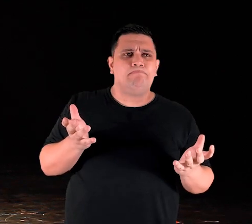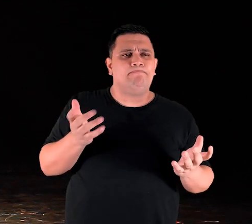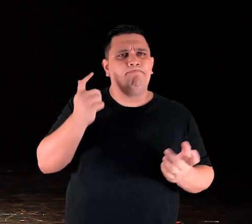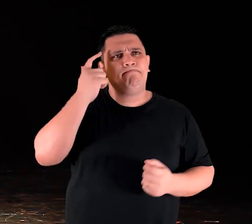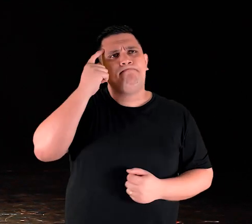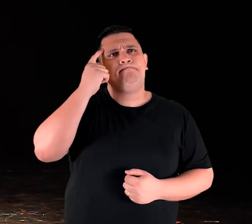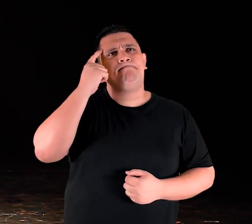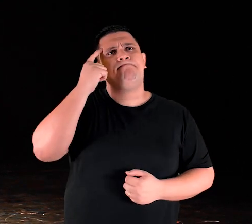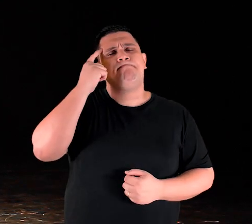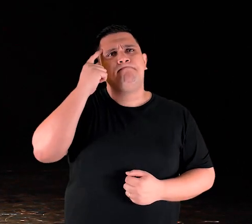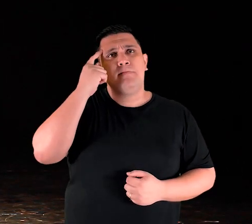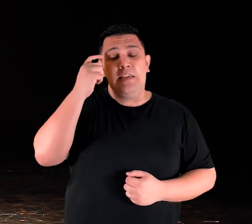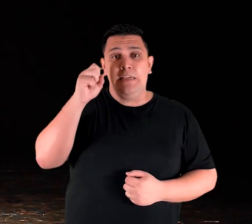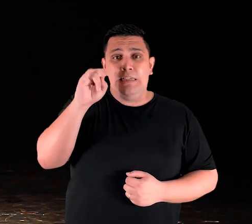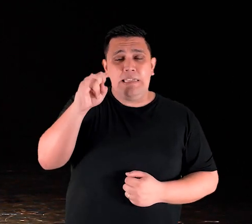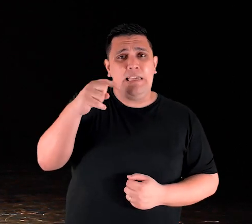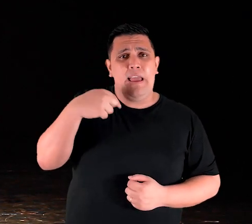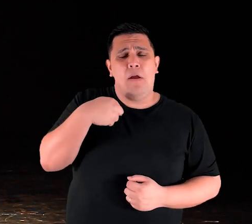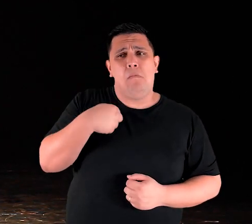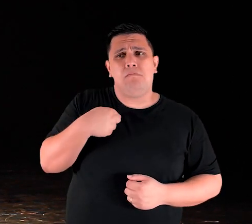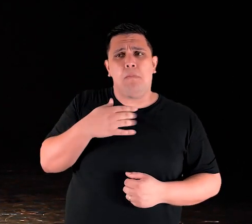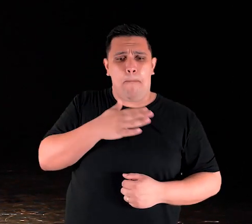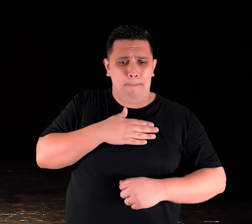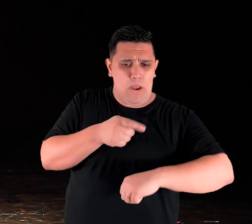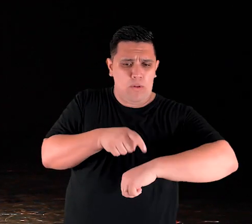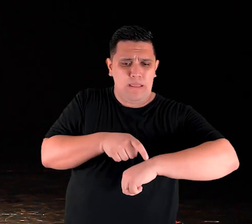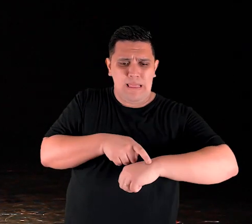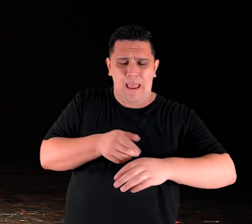E se eu estivesse em meu tempo,